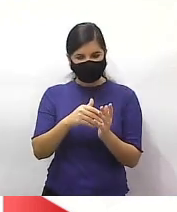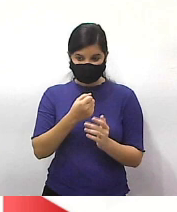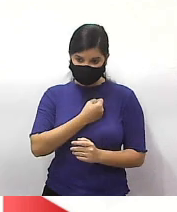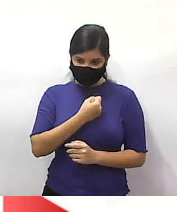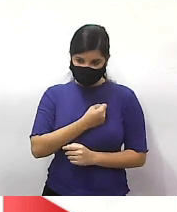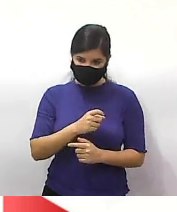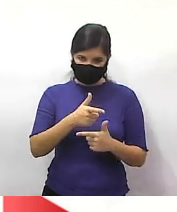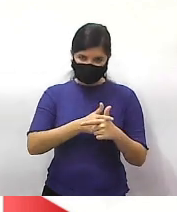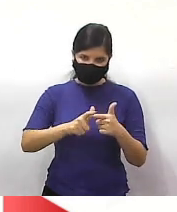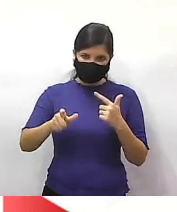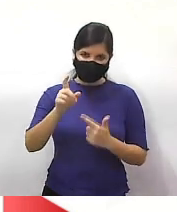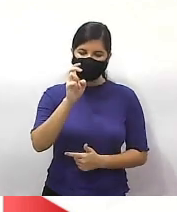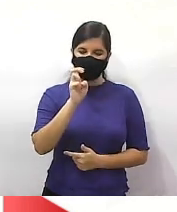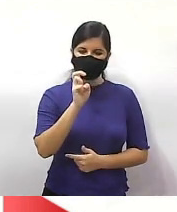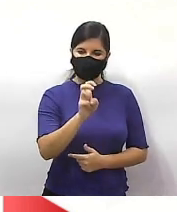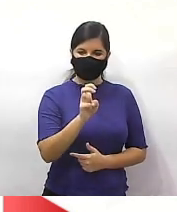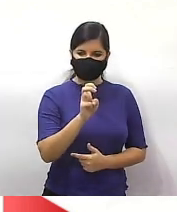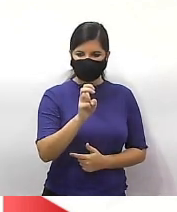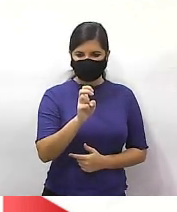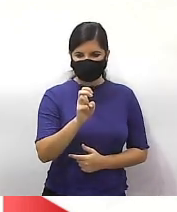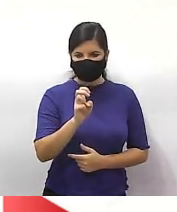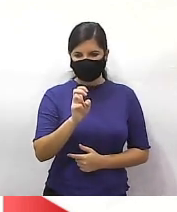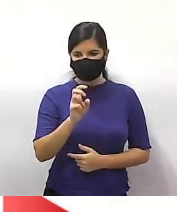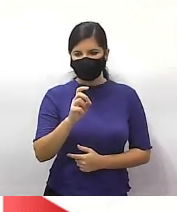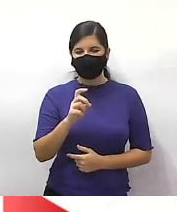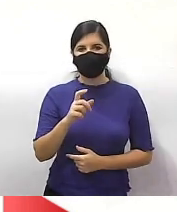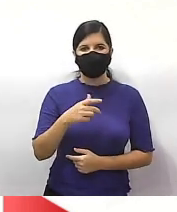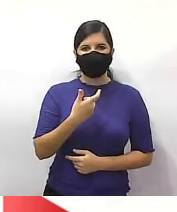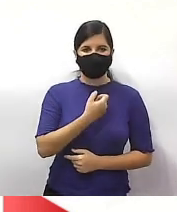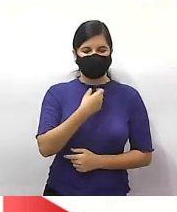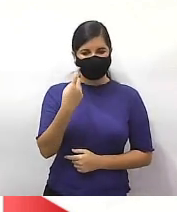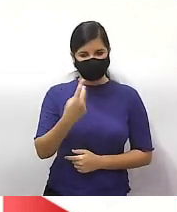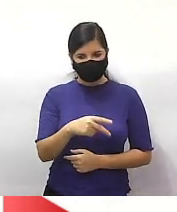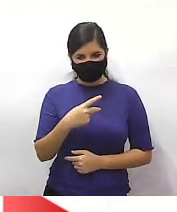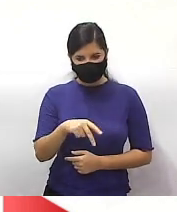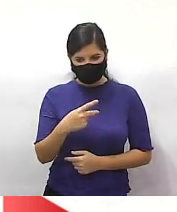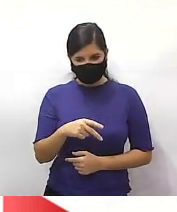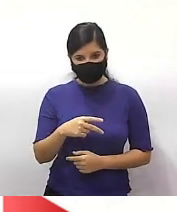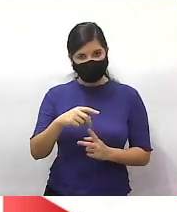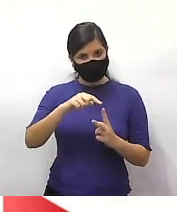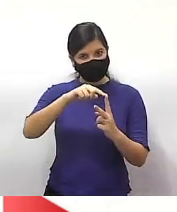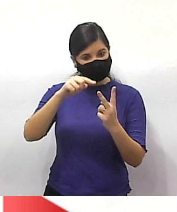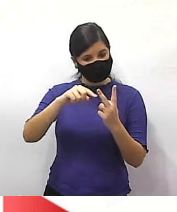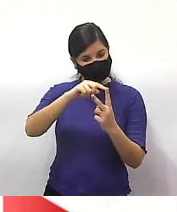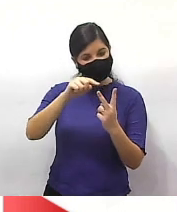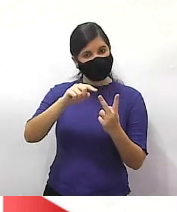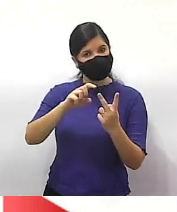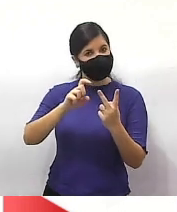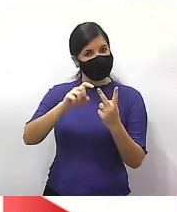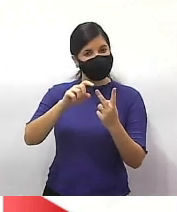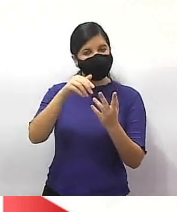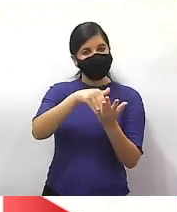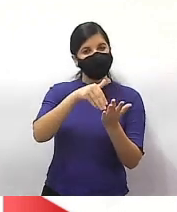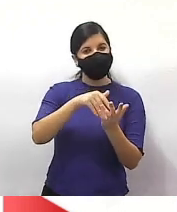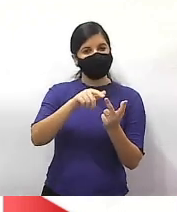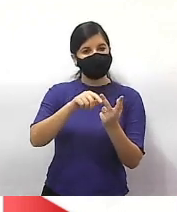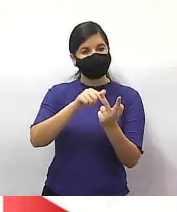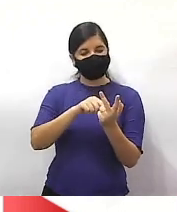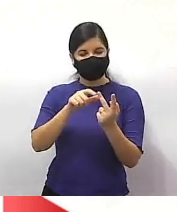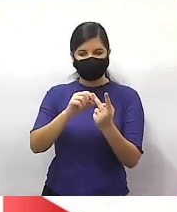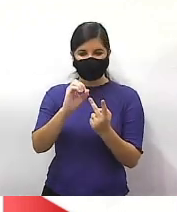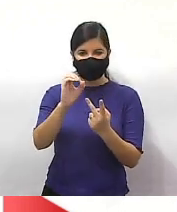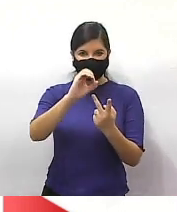número divisível por 5, se o algarismo das unidades, aquele último algarismo, ele terminar